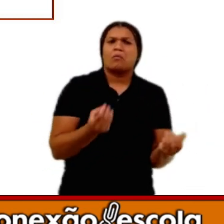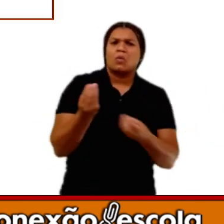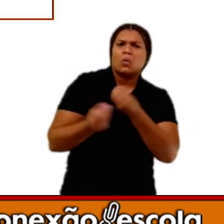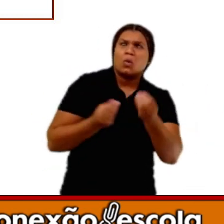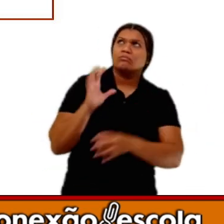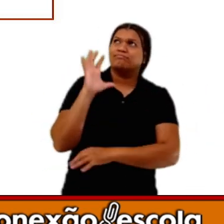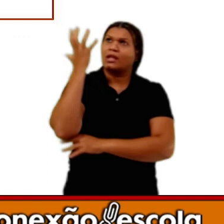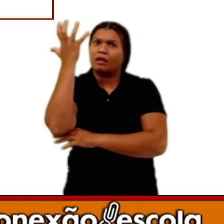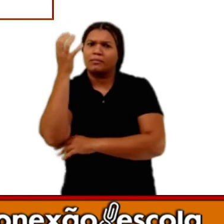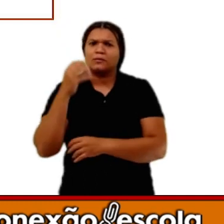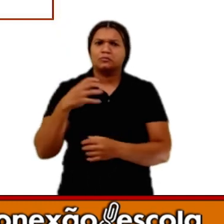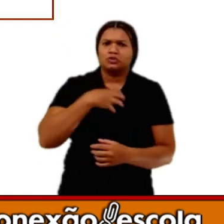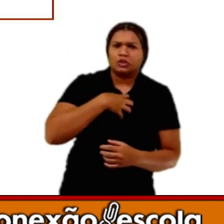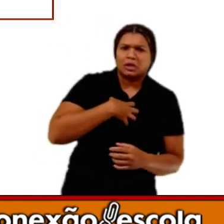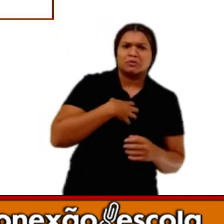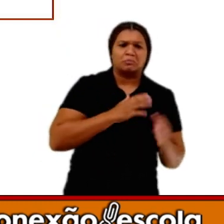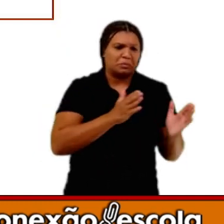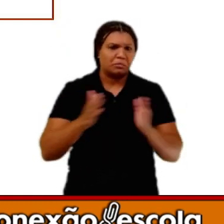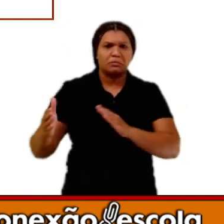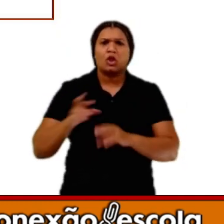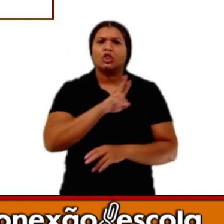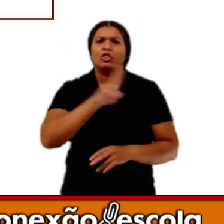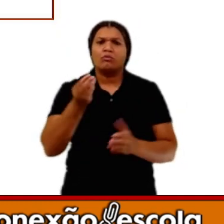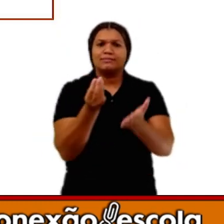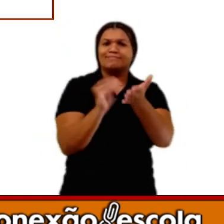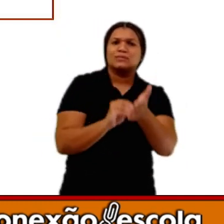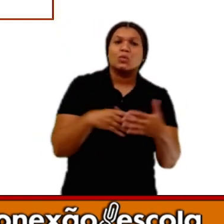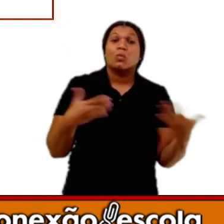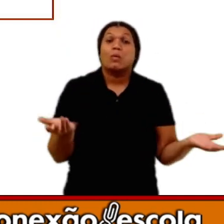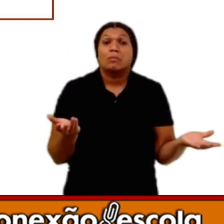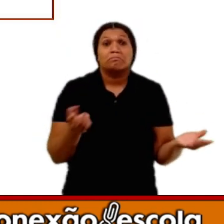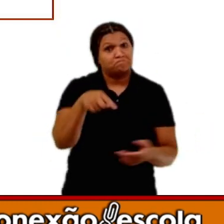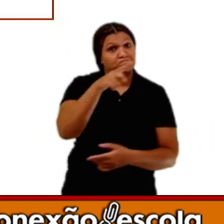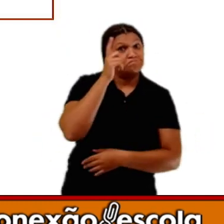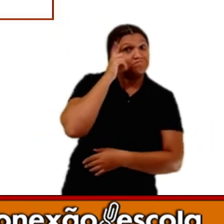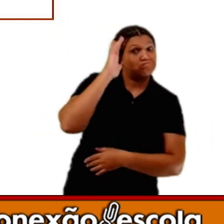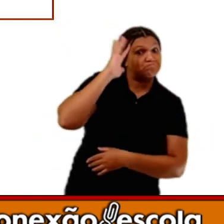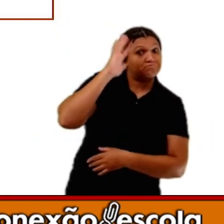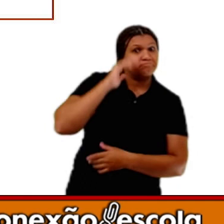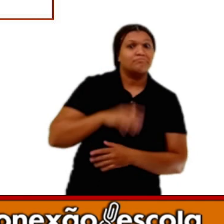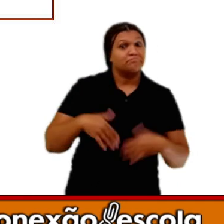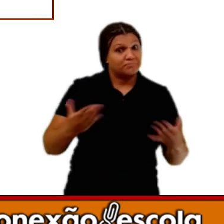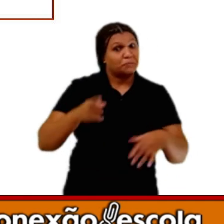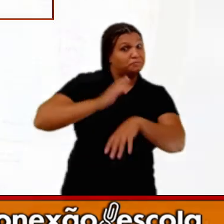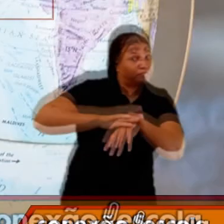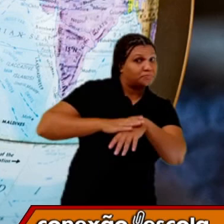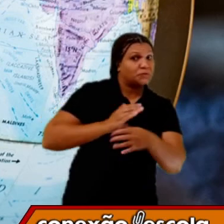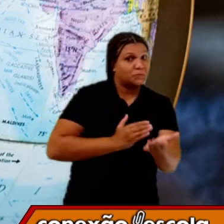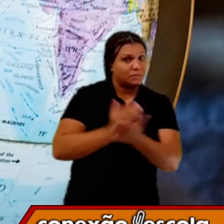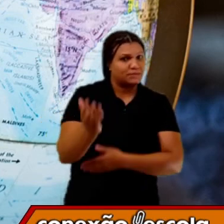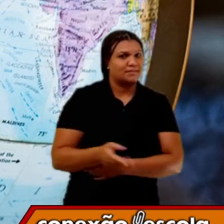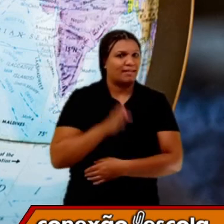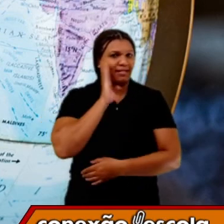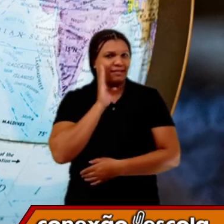o clima do seu bioma. Que nome você daria para o seu bioma? Já pensou? Então, produção, mãos a obras aí, vai ficar legal,